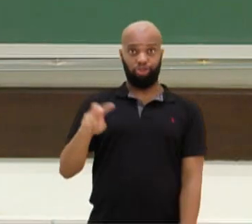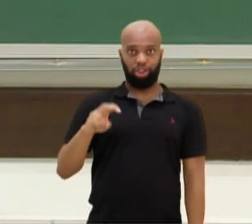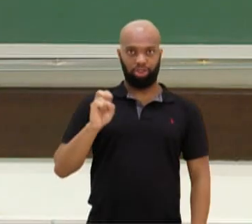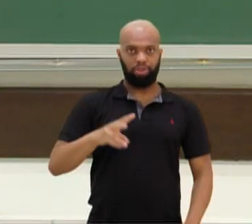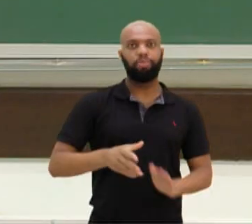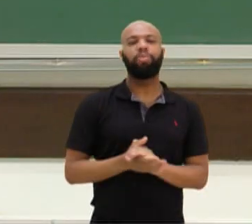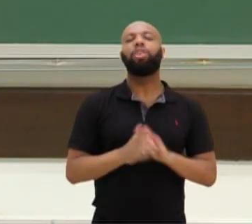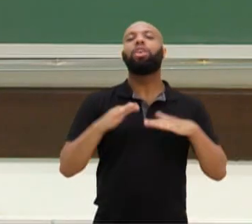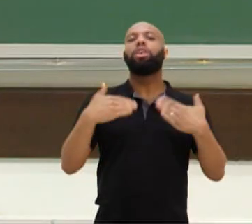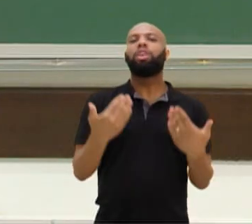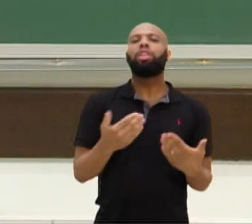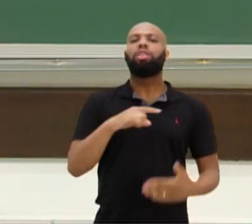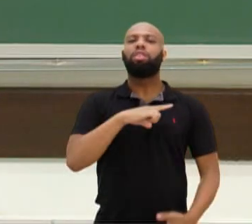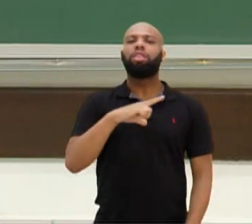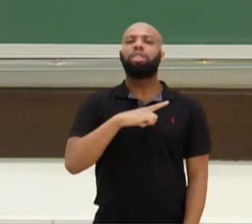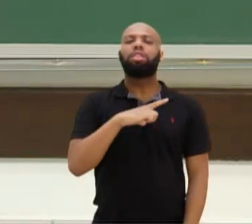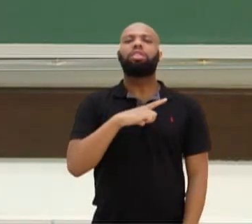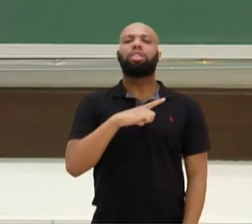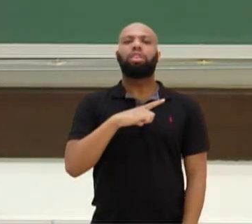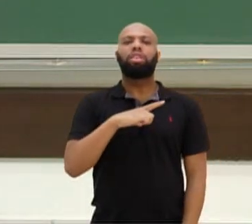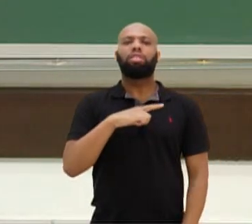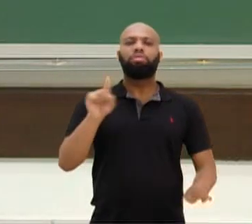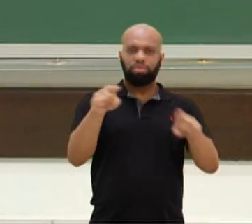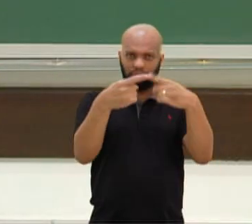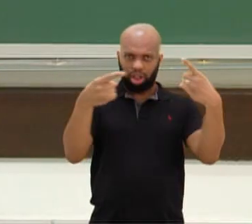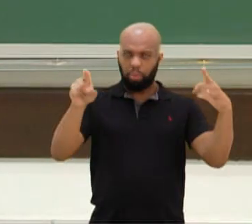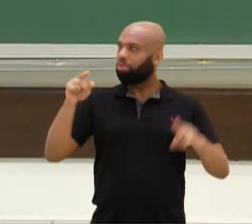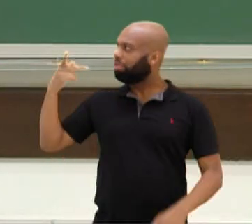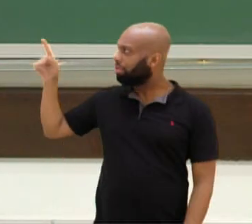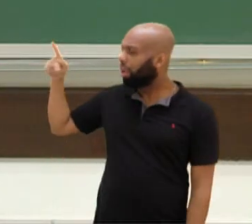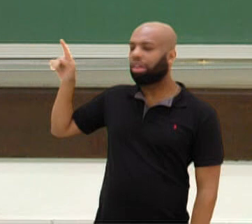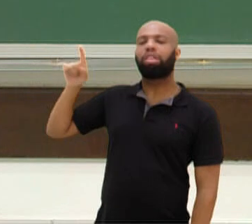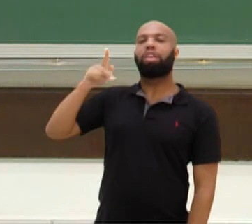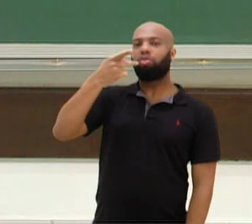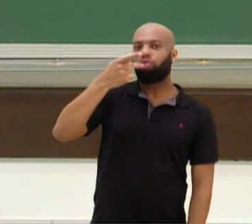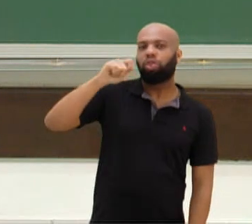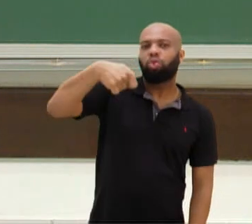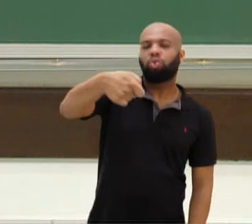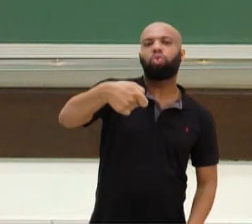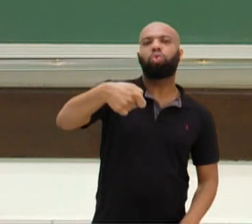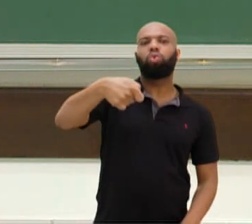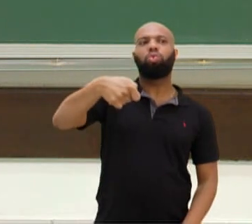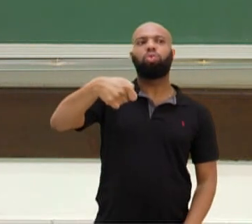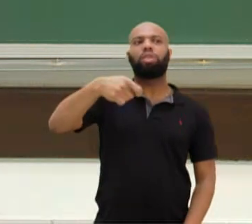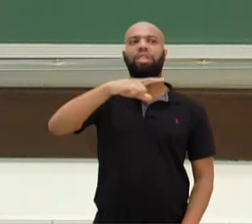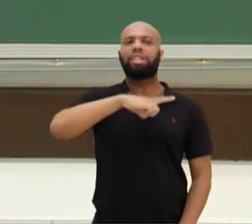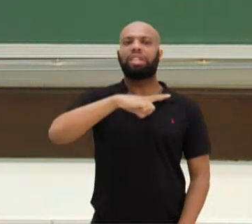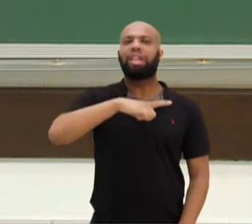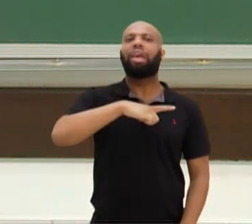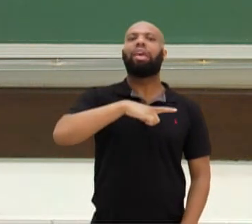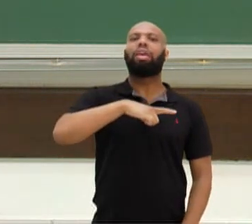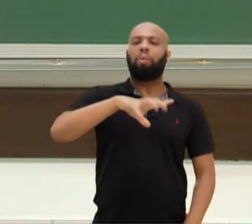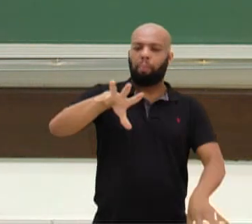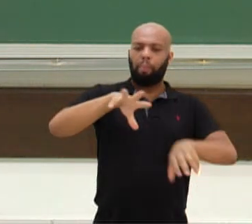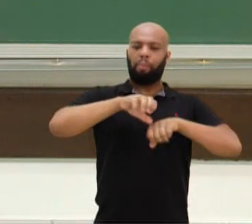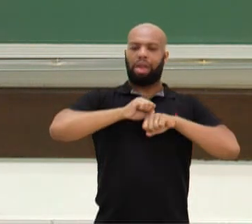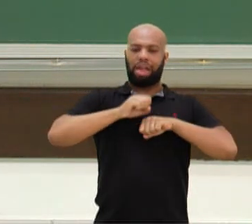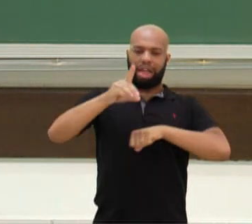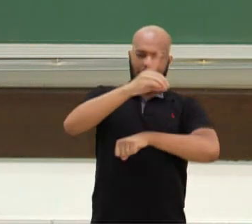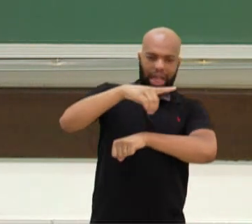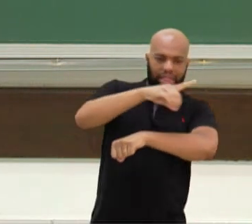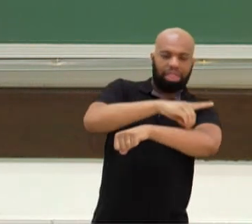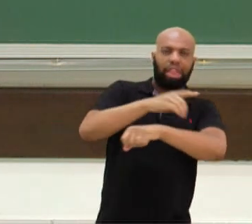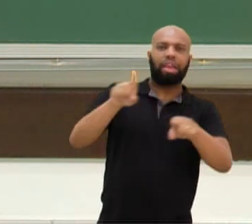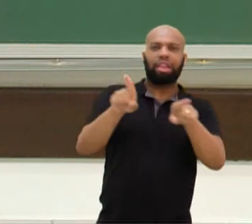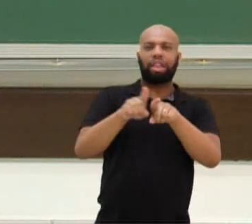Aqui então na música do Zé Cabaleiro, o refrão é bem bonitinho, né? Fala lá que ele causa dengue, zika e chikungunya. Só que na